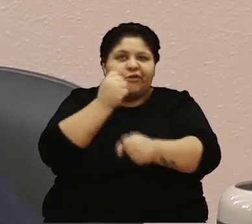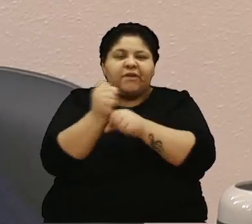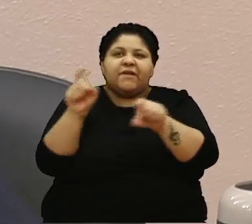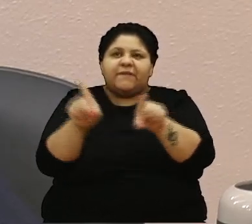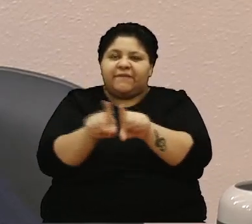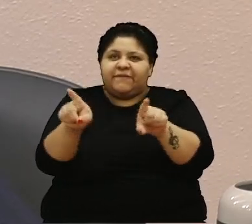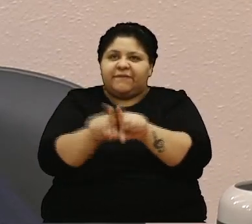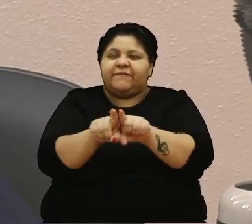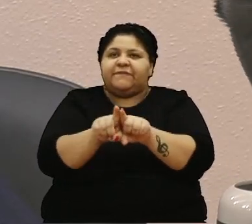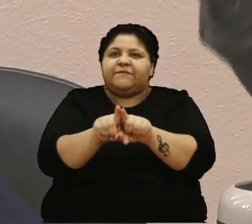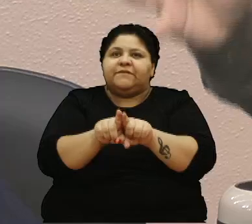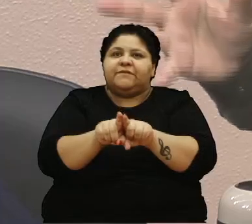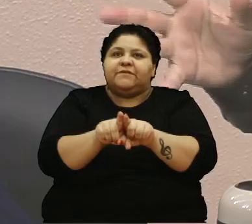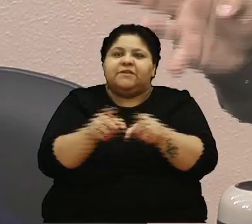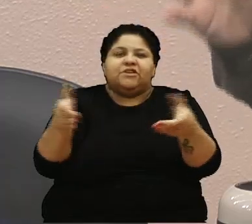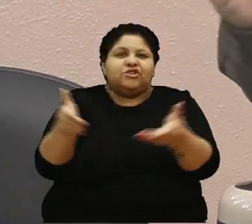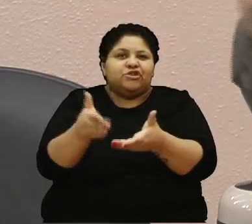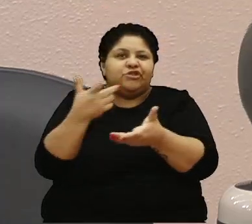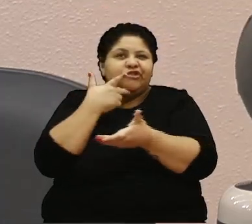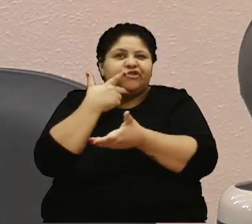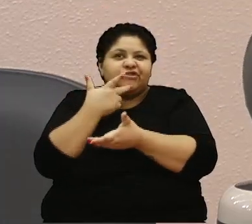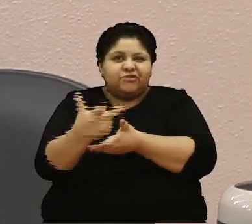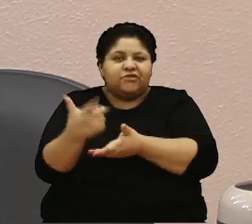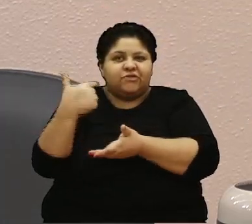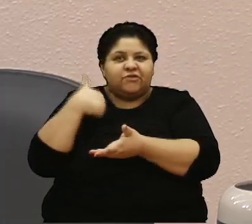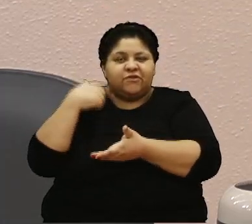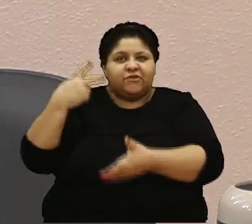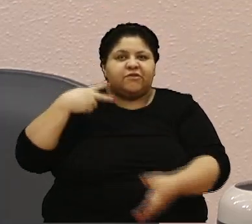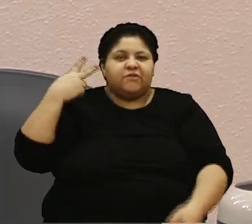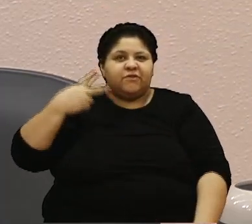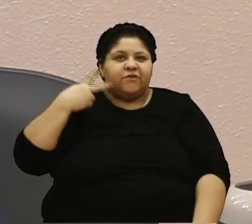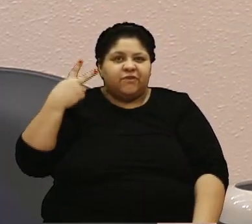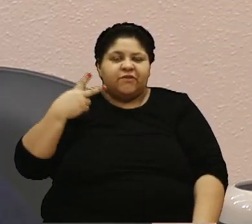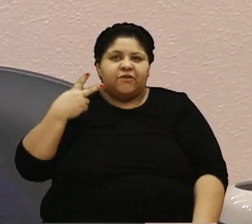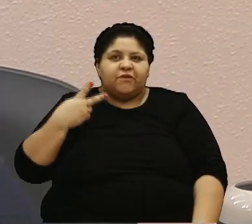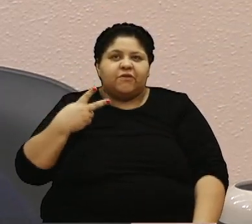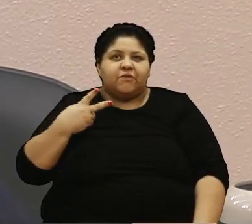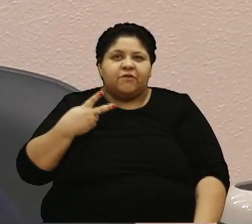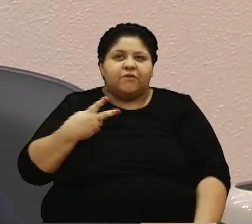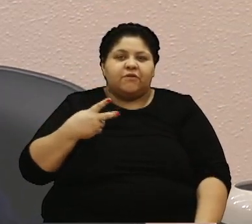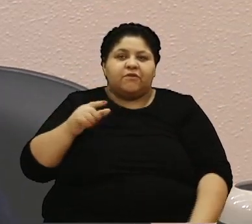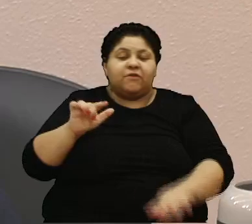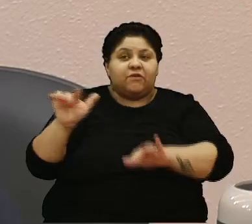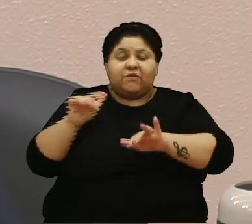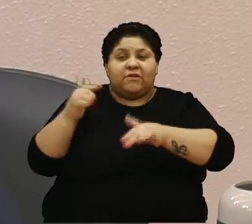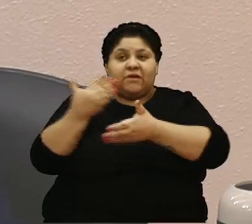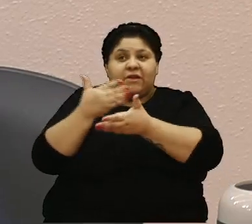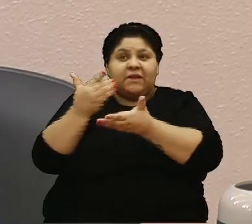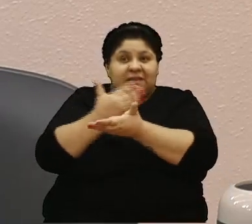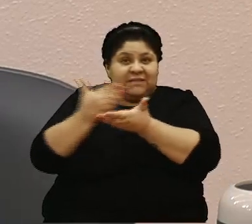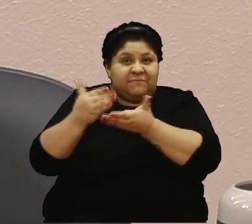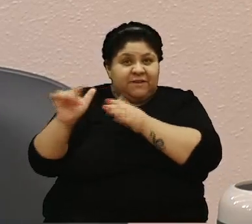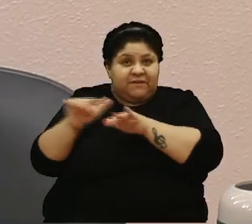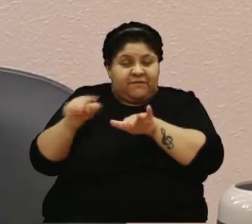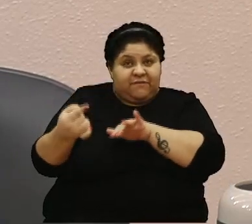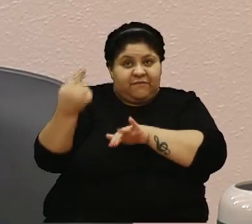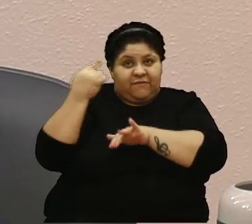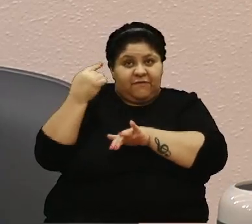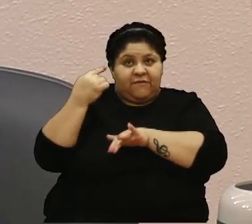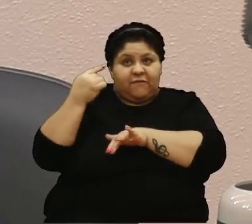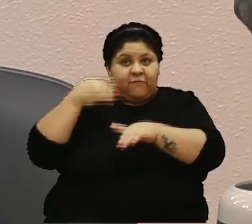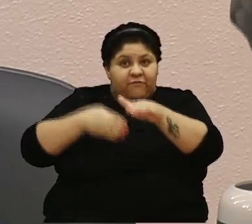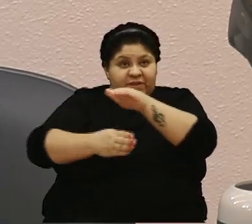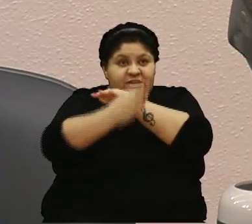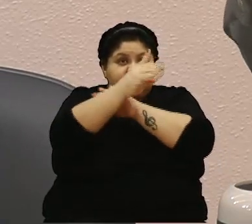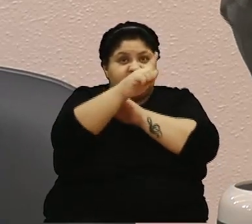que, eu já tinha comentado isso, eu e o vereador Frisso não vamos estar aqui no início da semana, não vamos estar aqui na semana que vem, vamos a